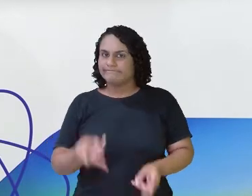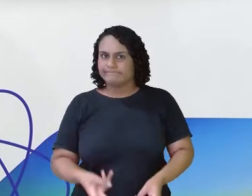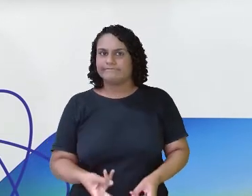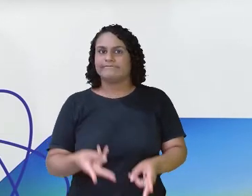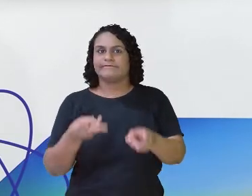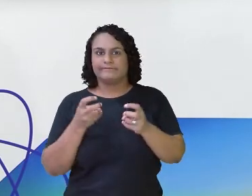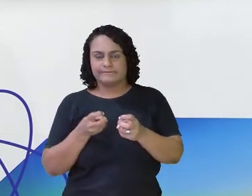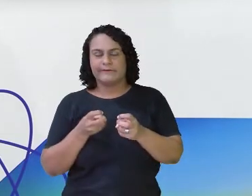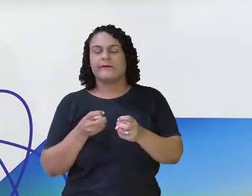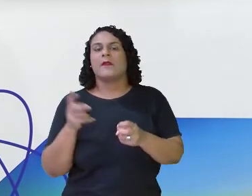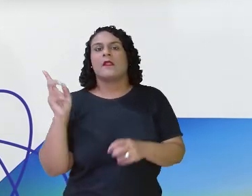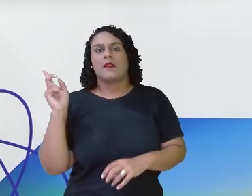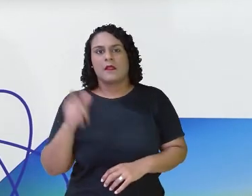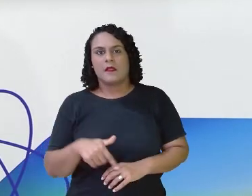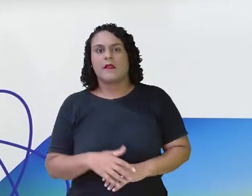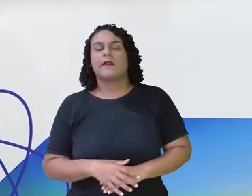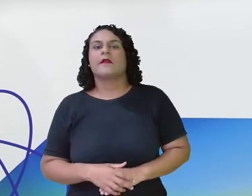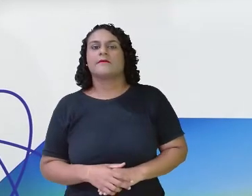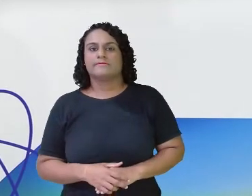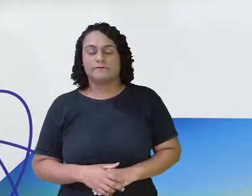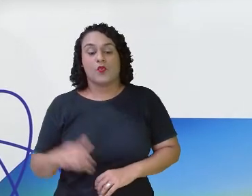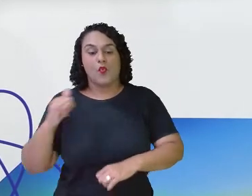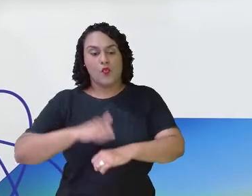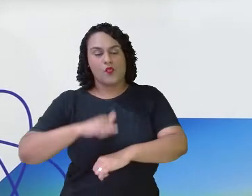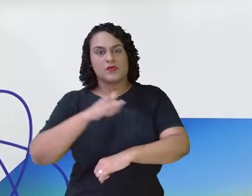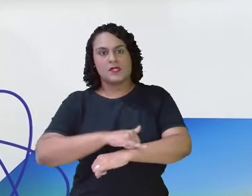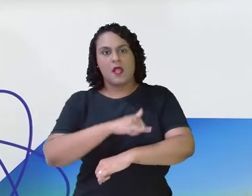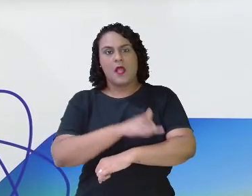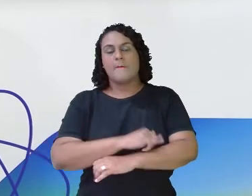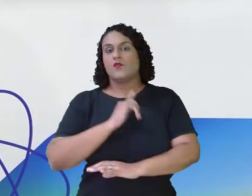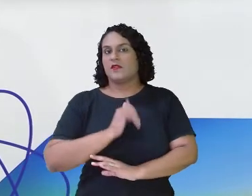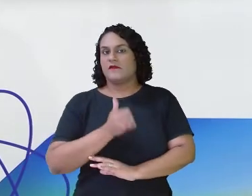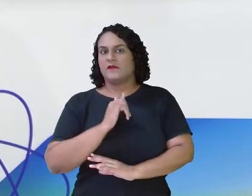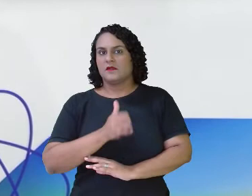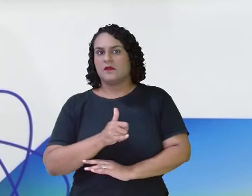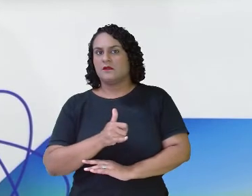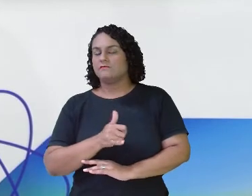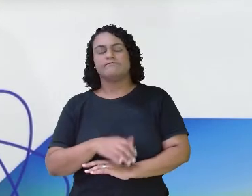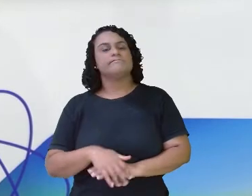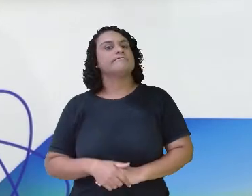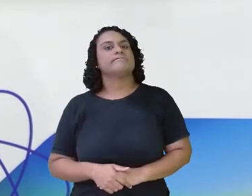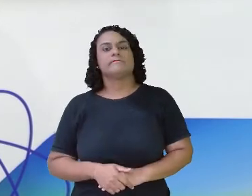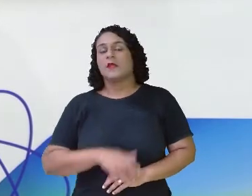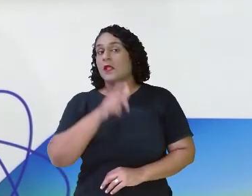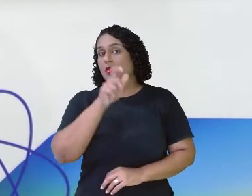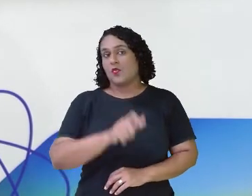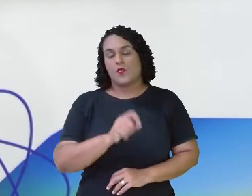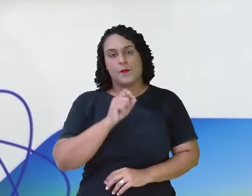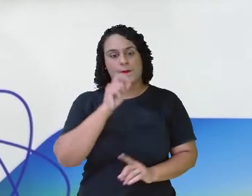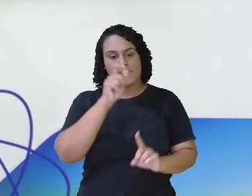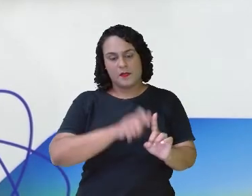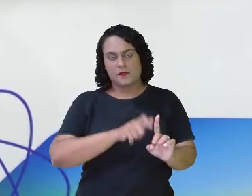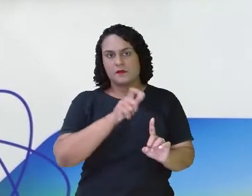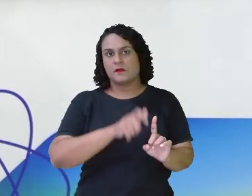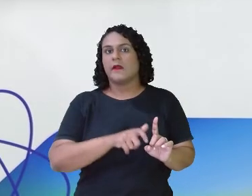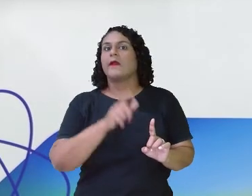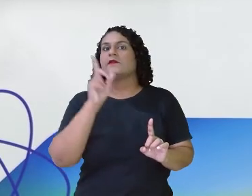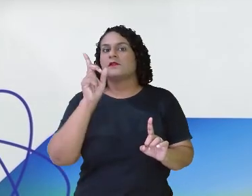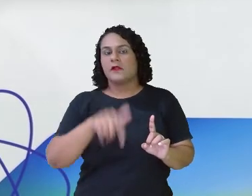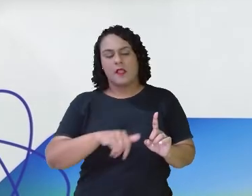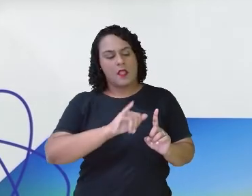perceber que eram o sapo que estava falando. Então, não são as personagens, nós vimos que foi um